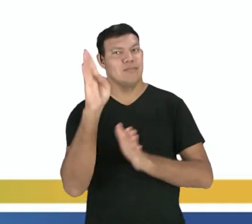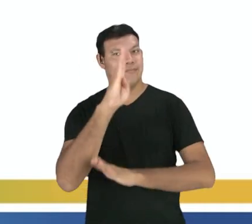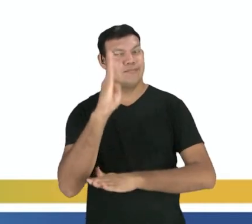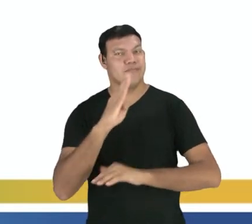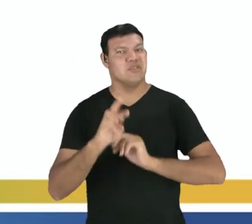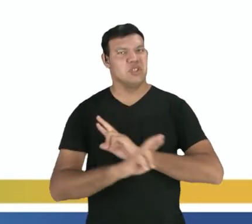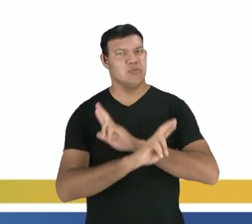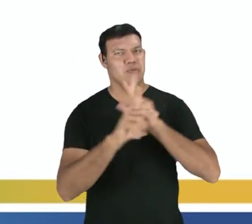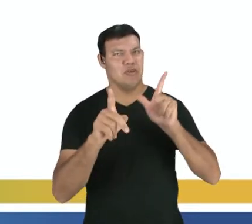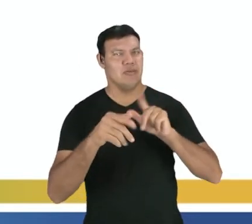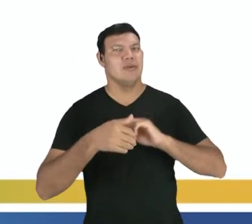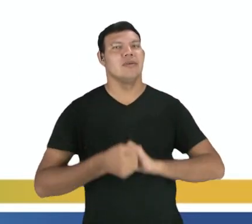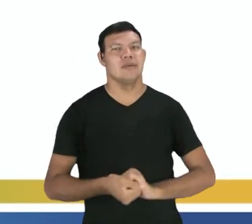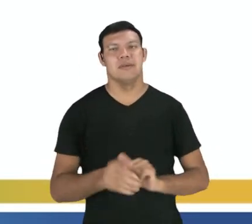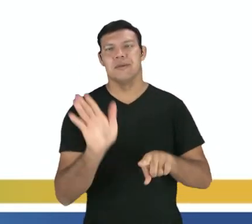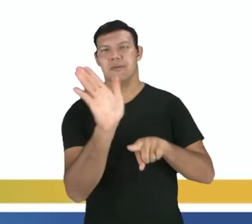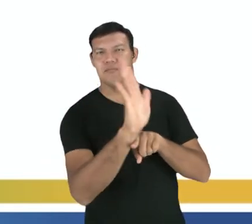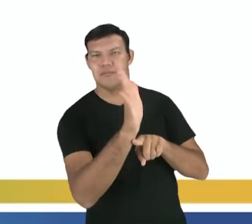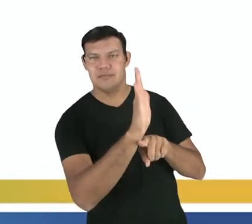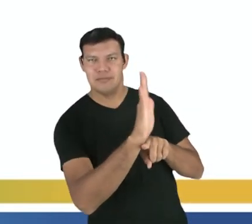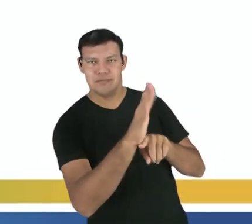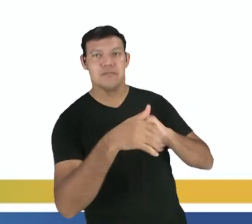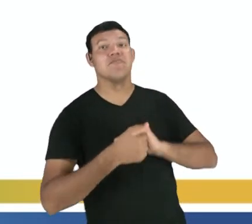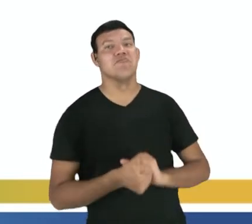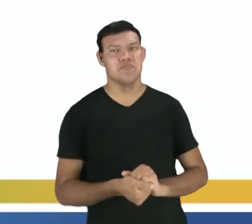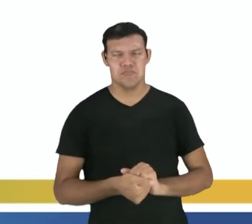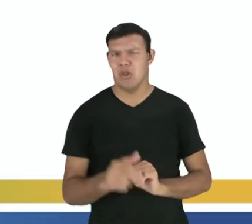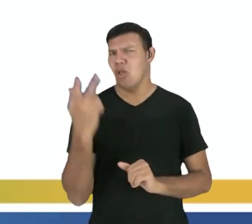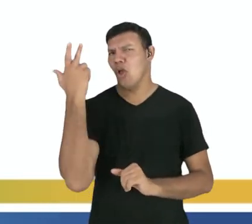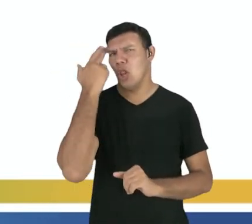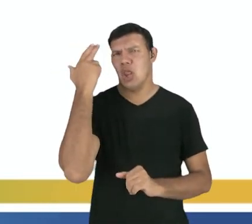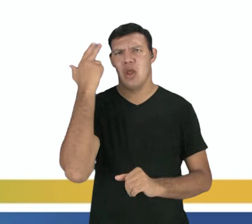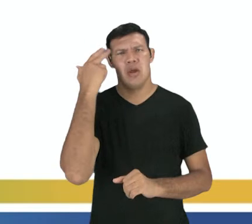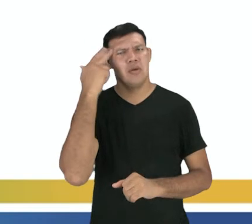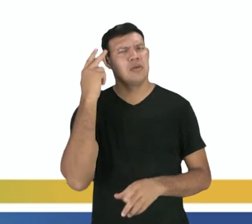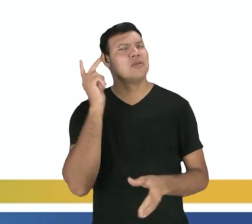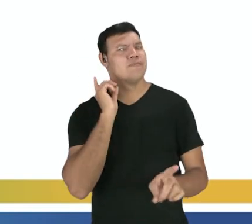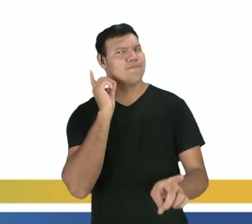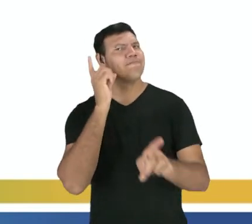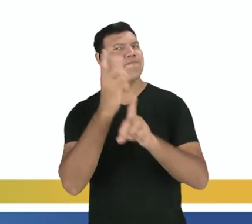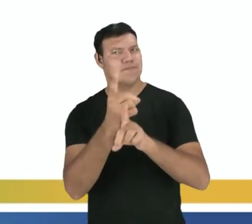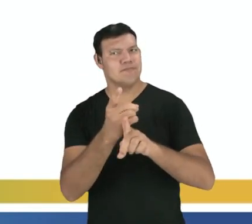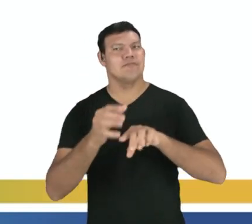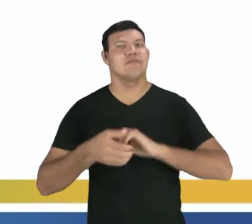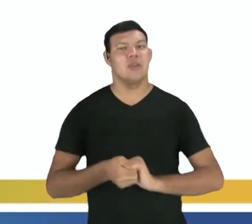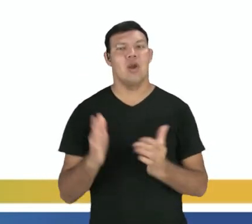comuns. Também em filmes, nós podemos encontrar em alguns filmes